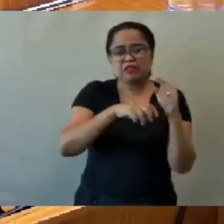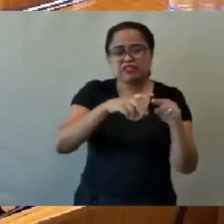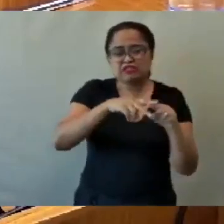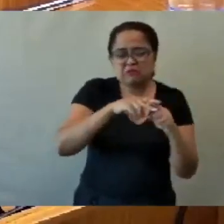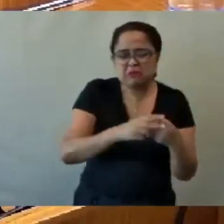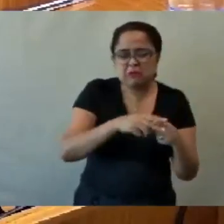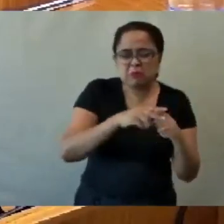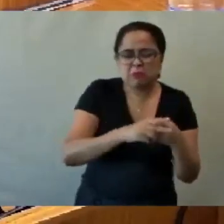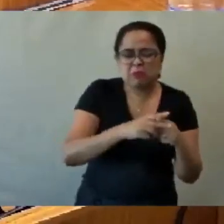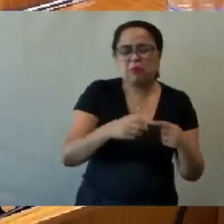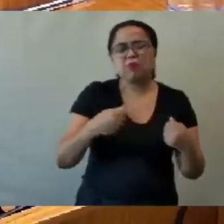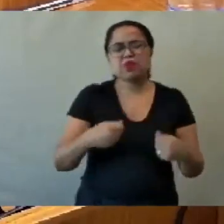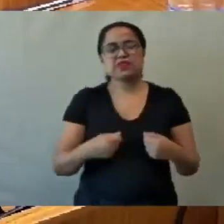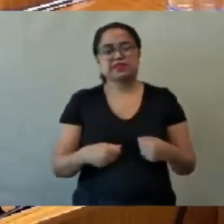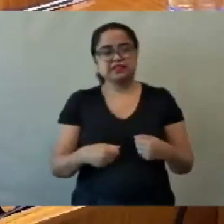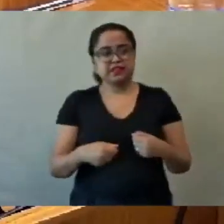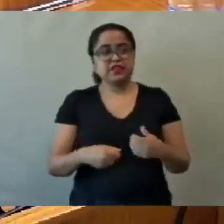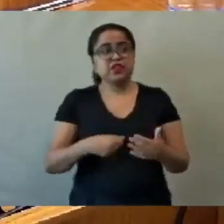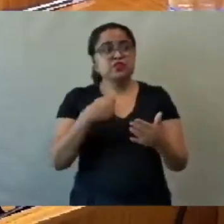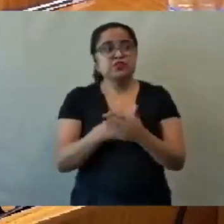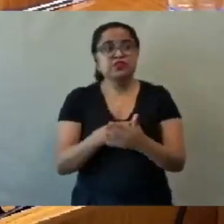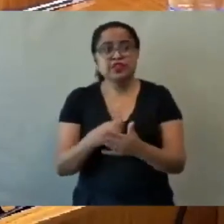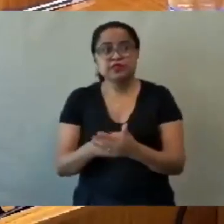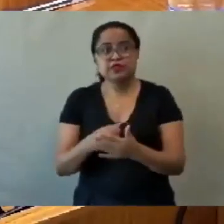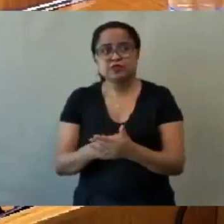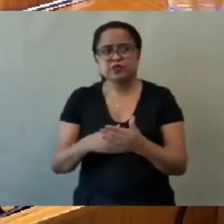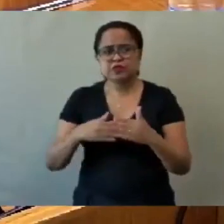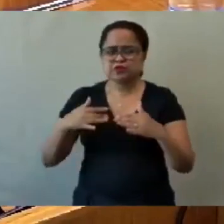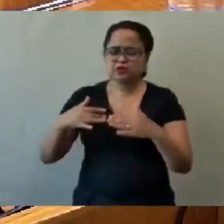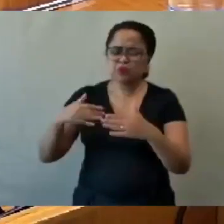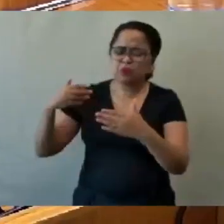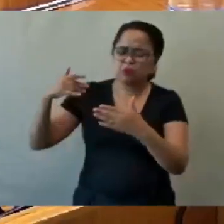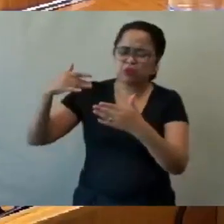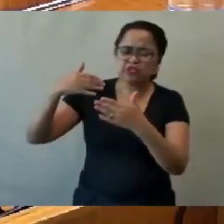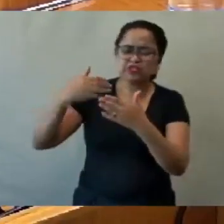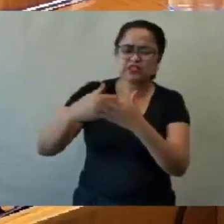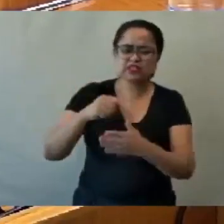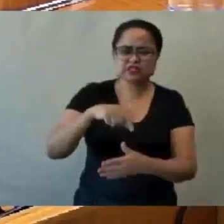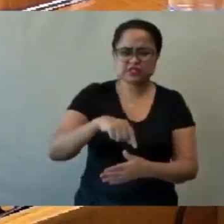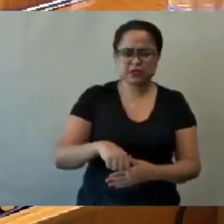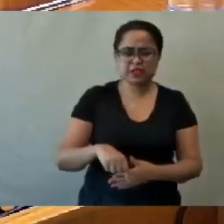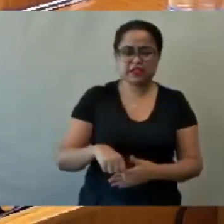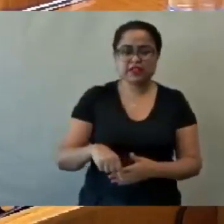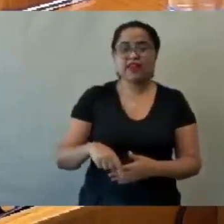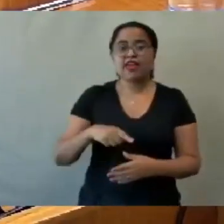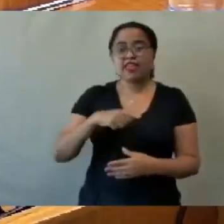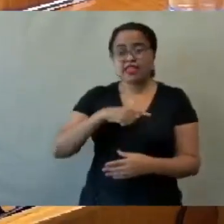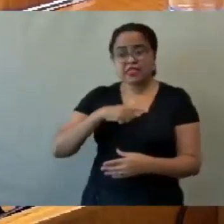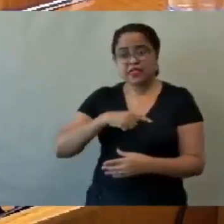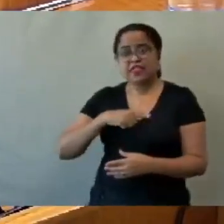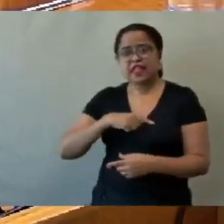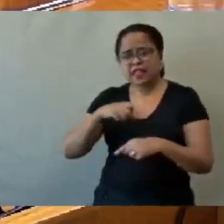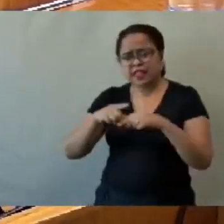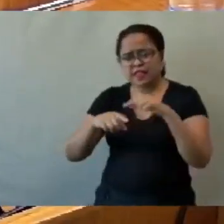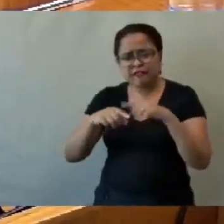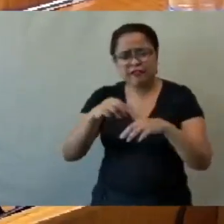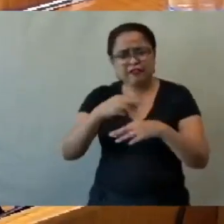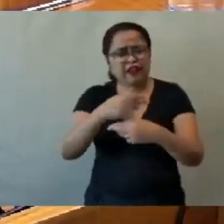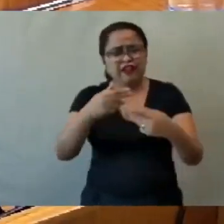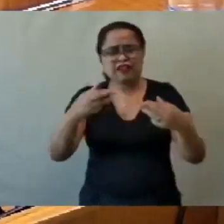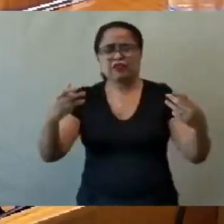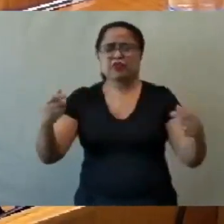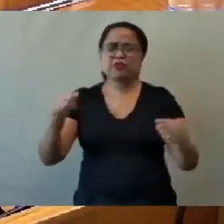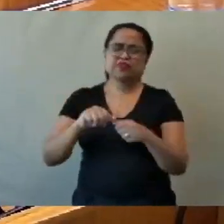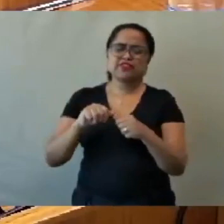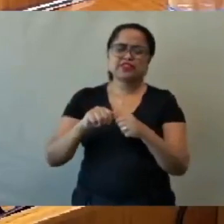nesses anos que nós estamos aqui. E ainda tem coisa para fazer, né? Então, essa audiência pública é de